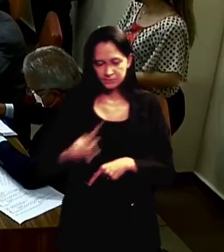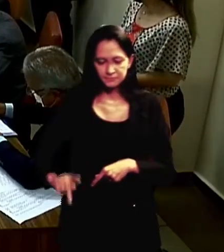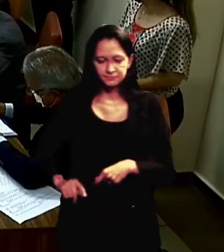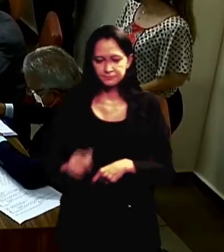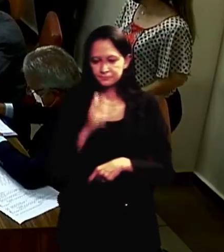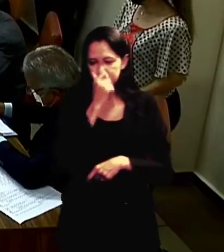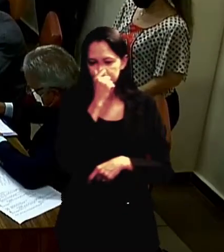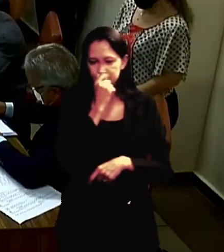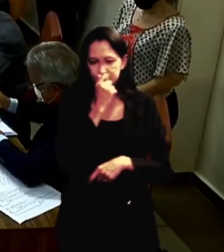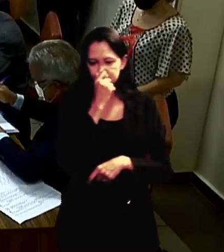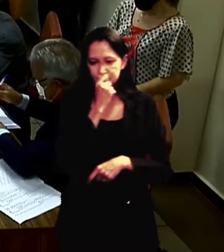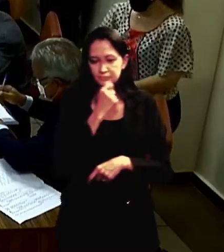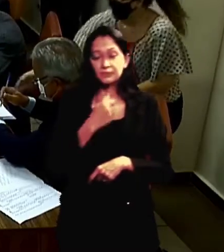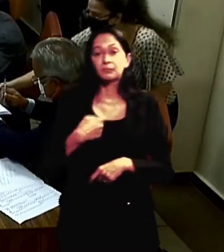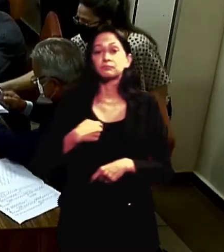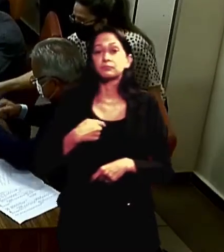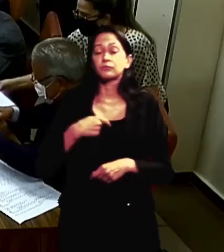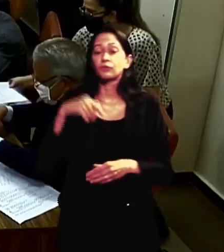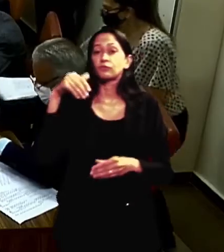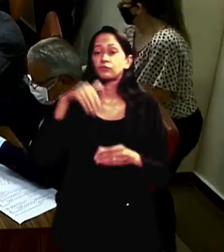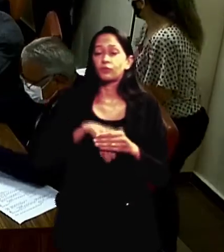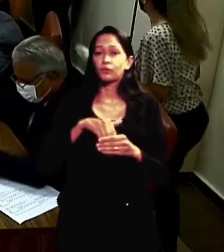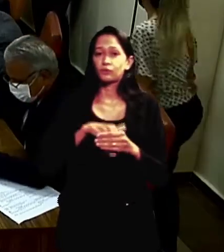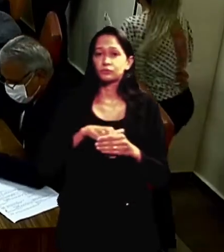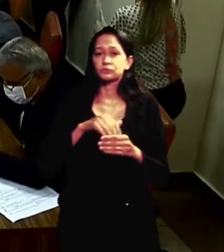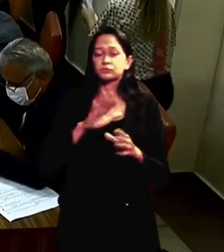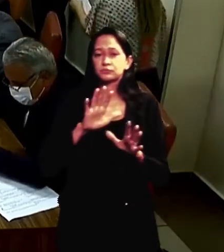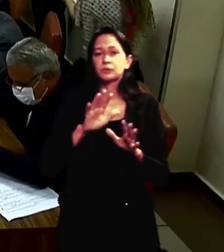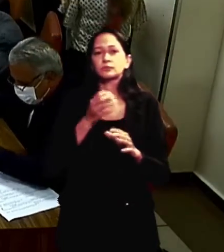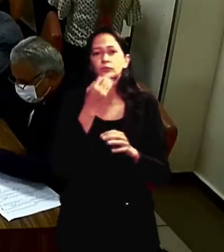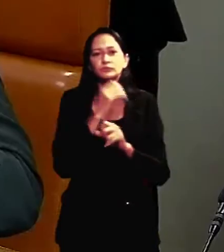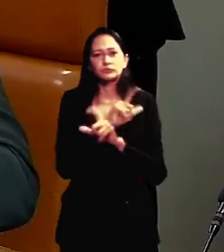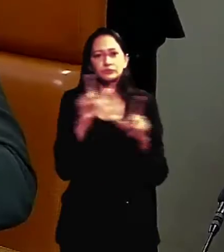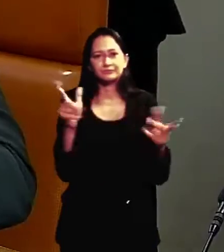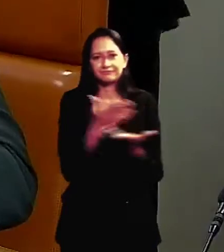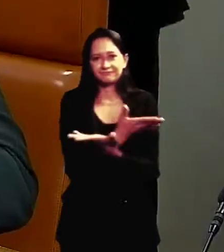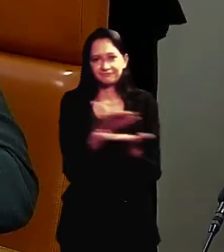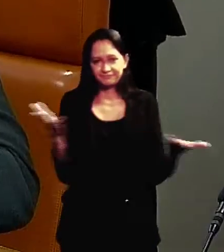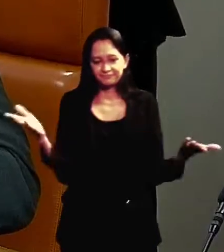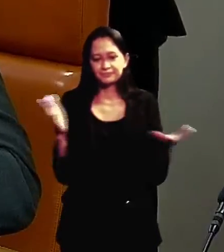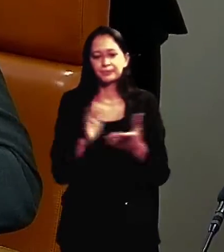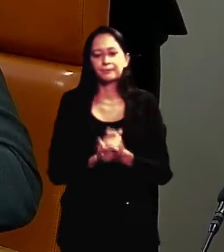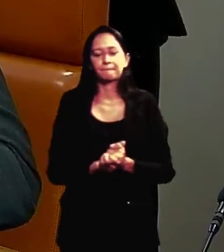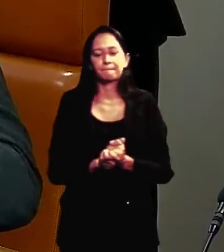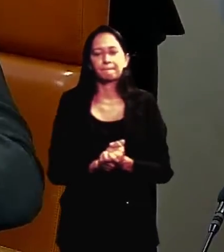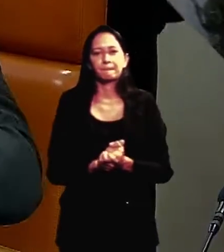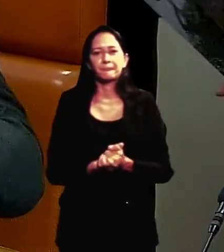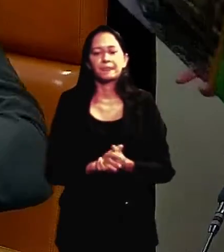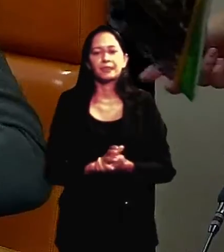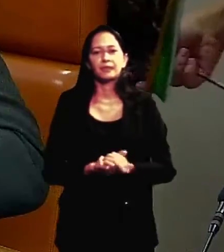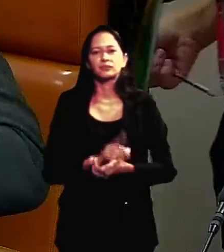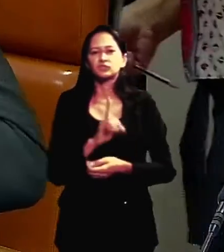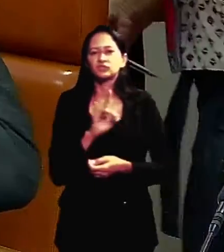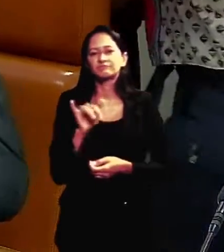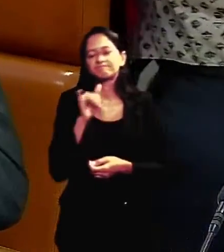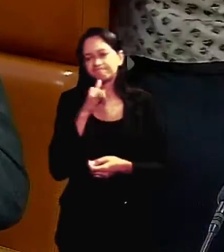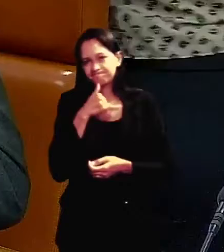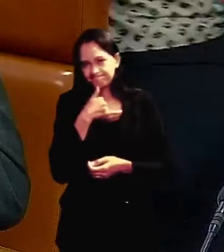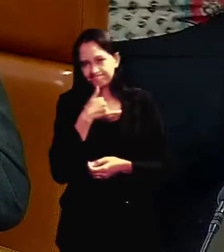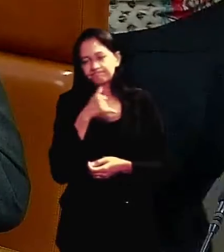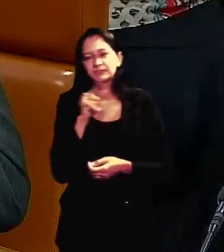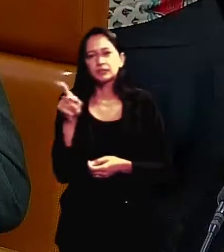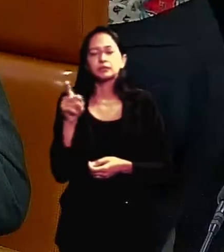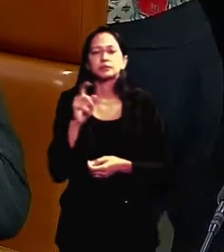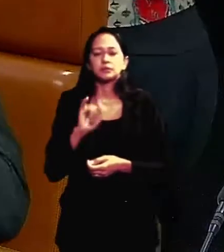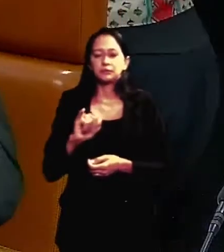Senhor presidente, eu vou apresentar um voto em separado. Bom dia a todas e todos, né? Aqui, um dia triste, perdemos aí